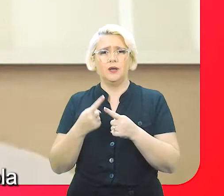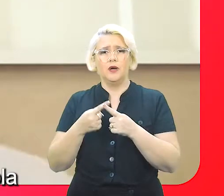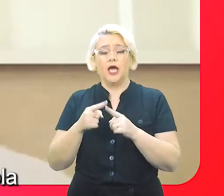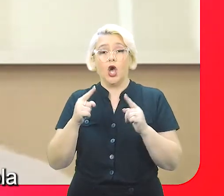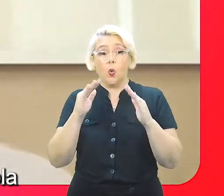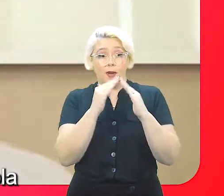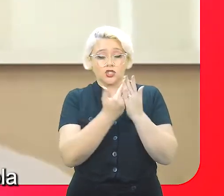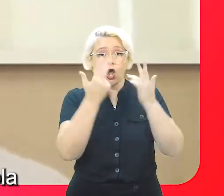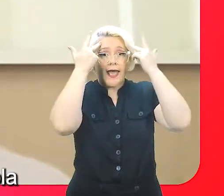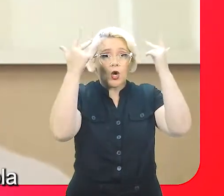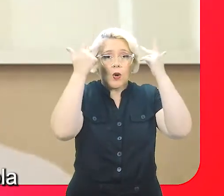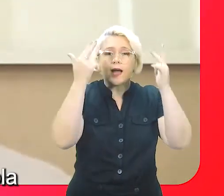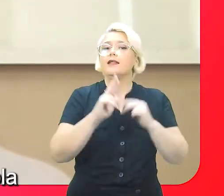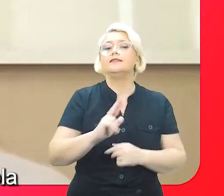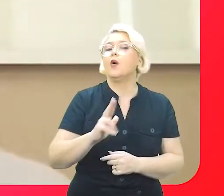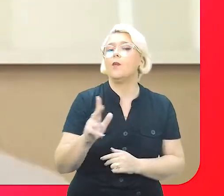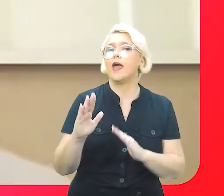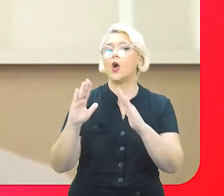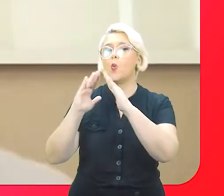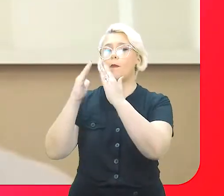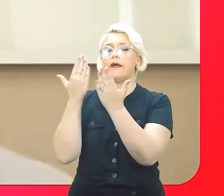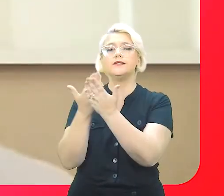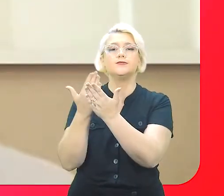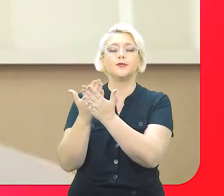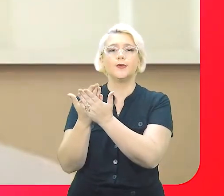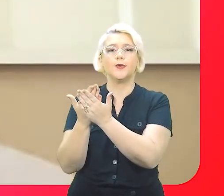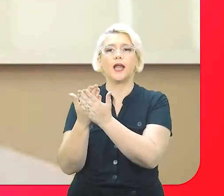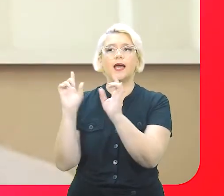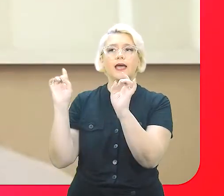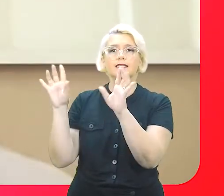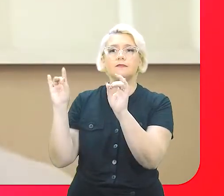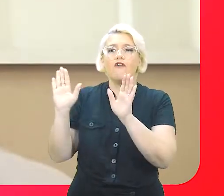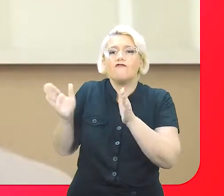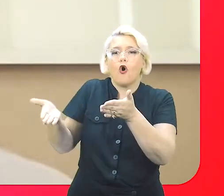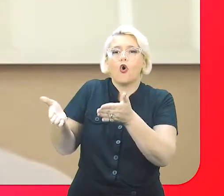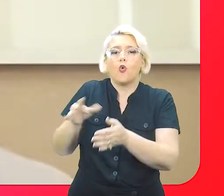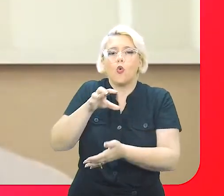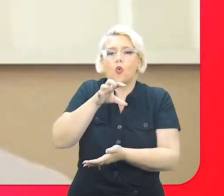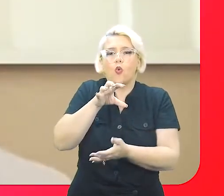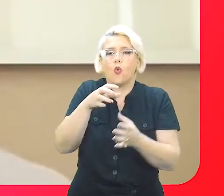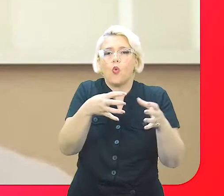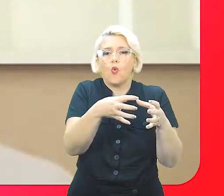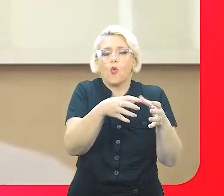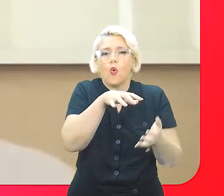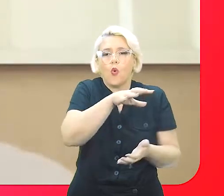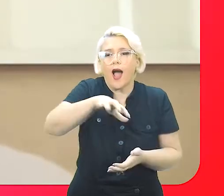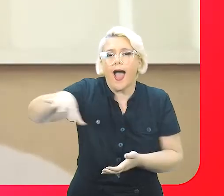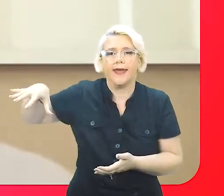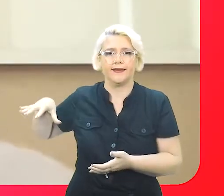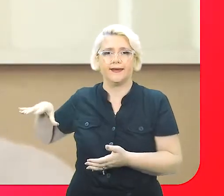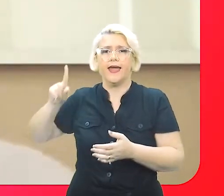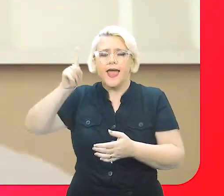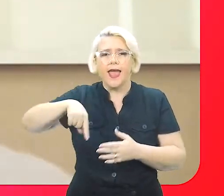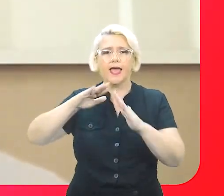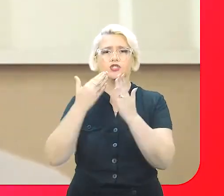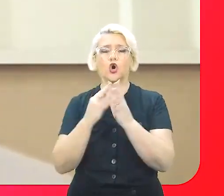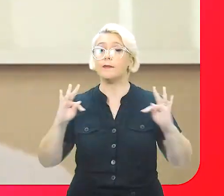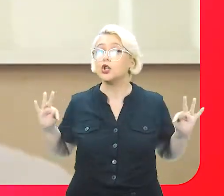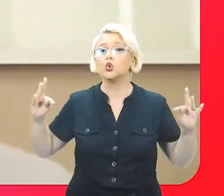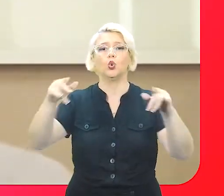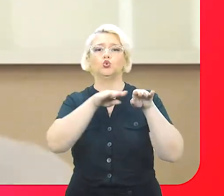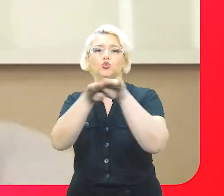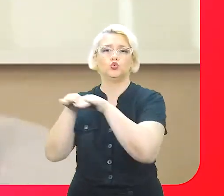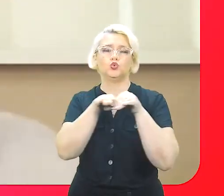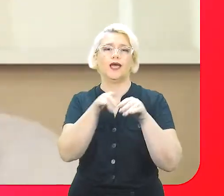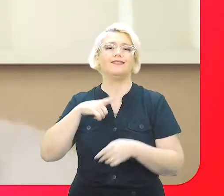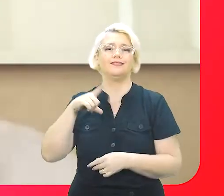escola comum não é uma escola especializada em algumas pessoas. É uma escola para todos, que